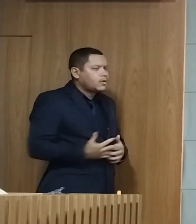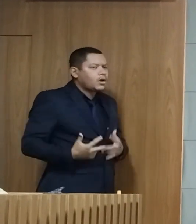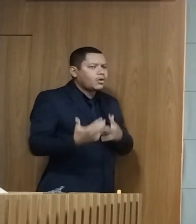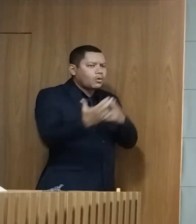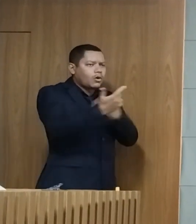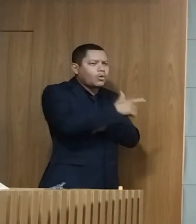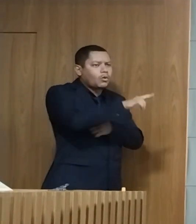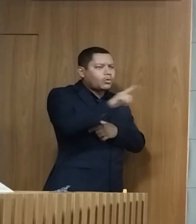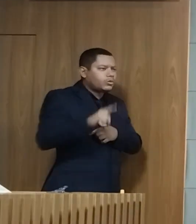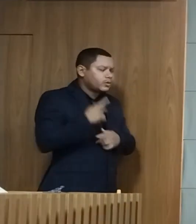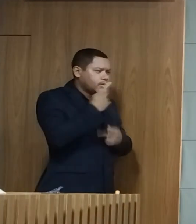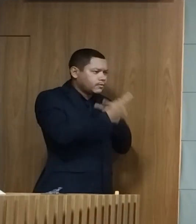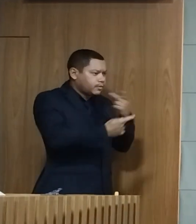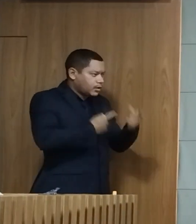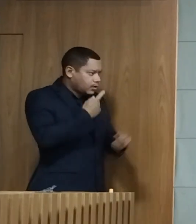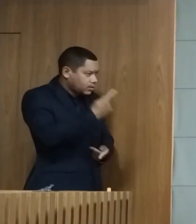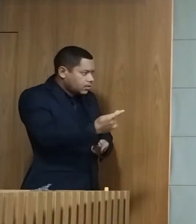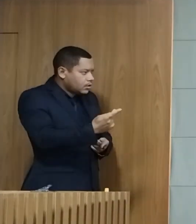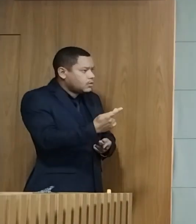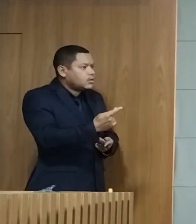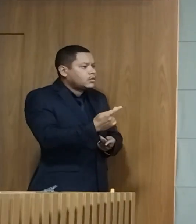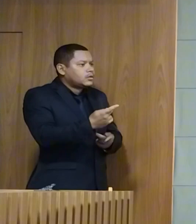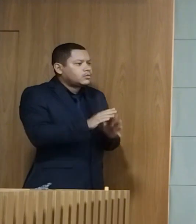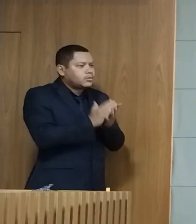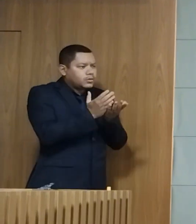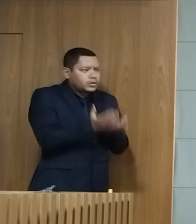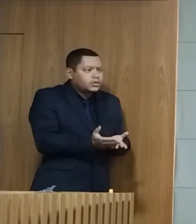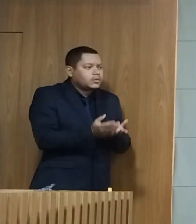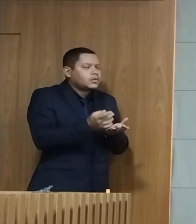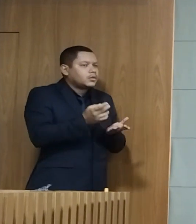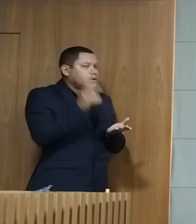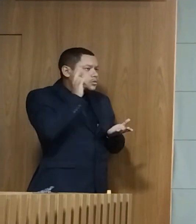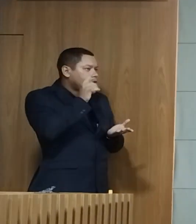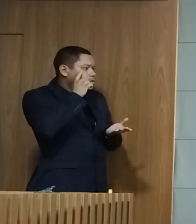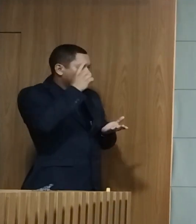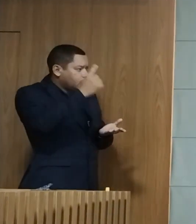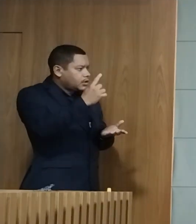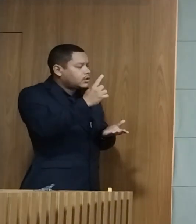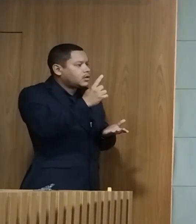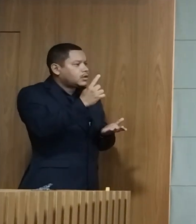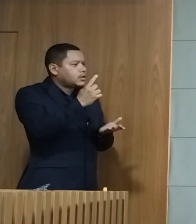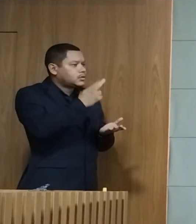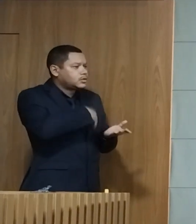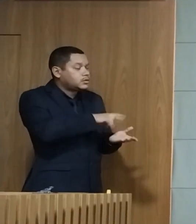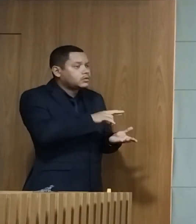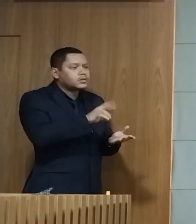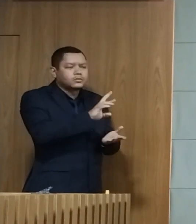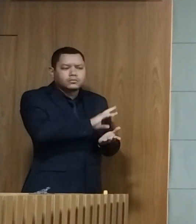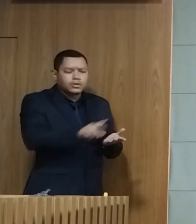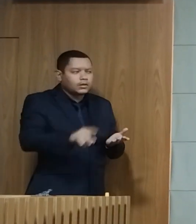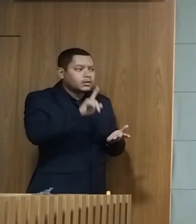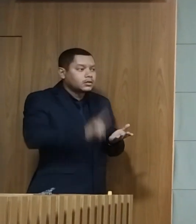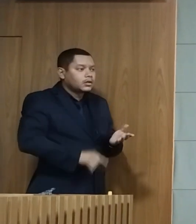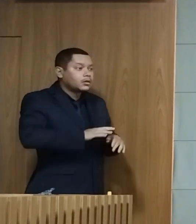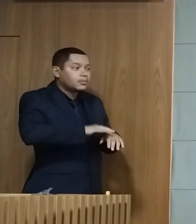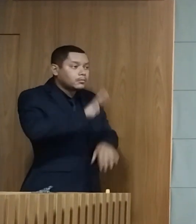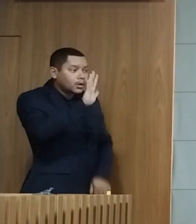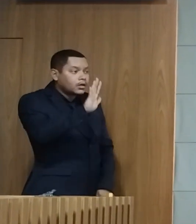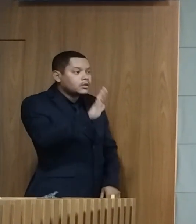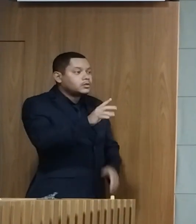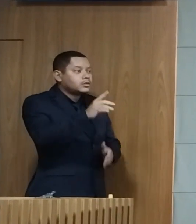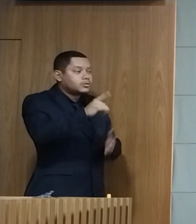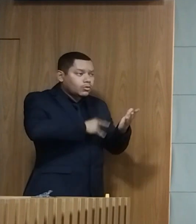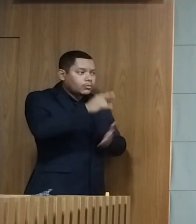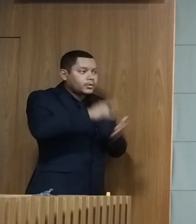Michel Liard vai dizer na obra História das Ideias Religiosas. Não é. Existem mais documentos do Novo Testamento, 25